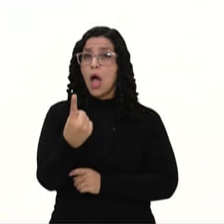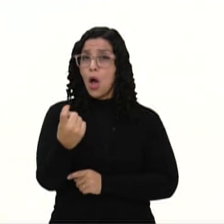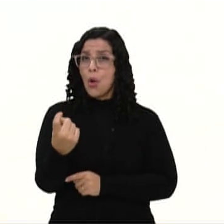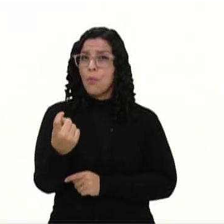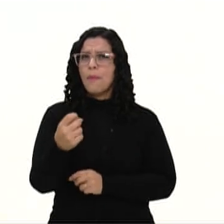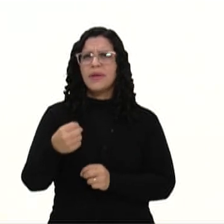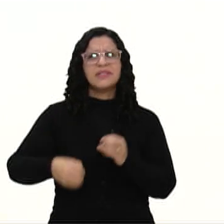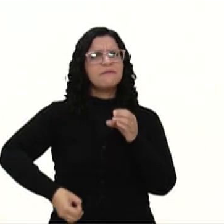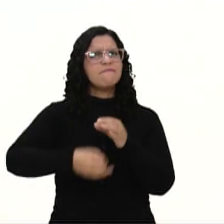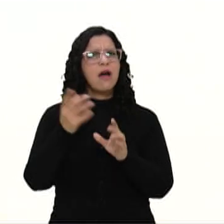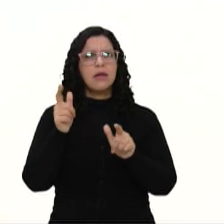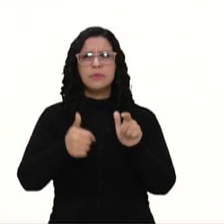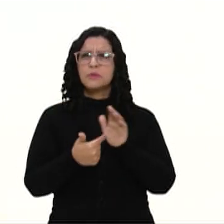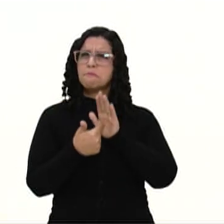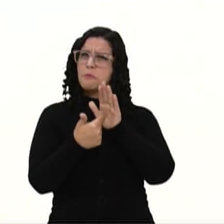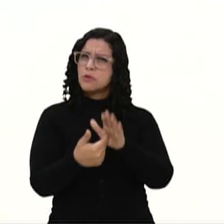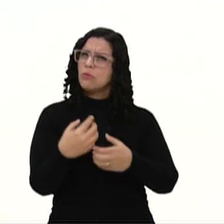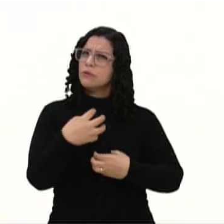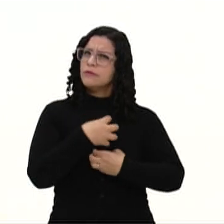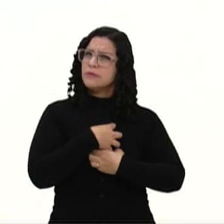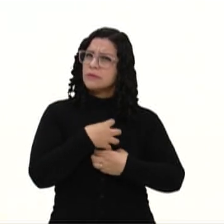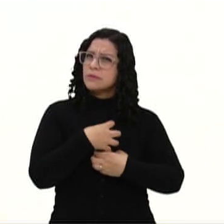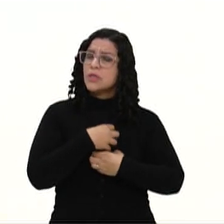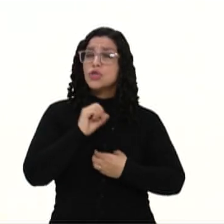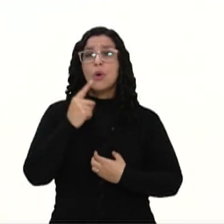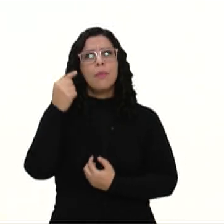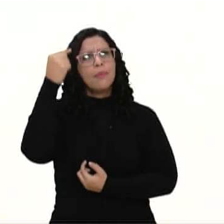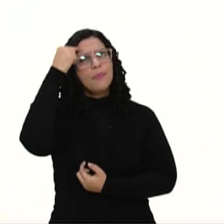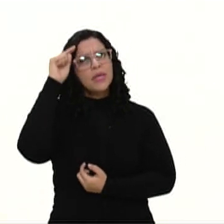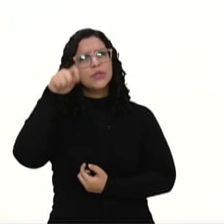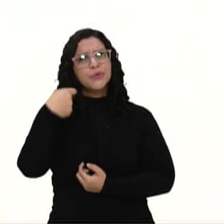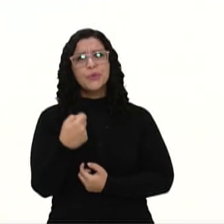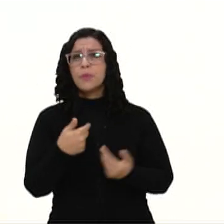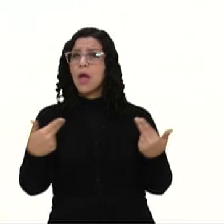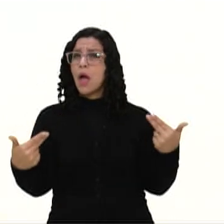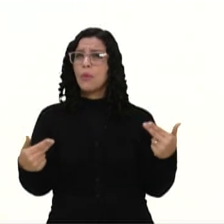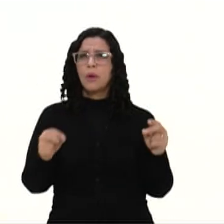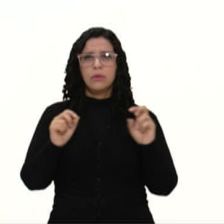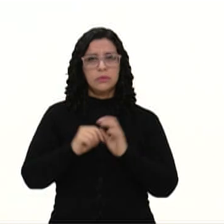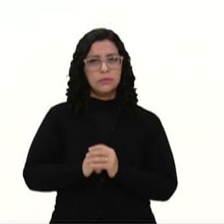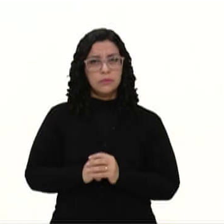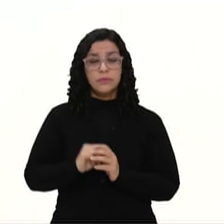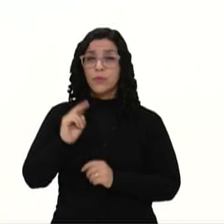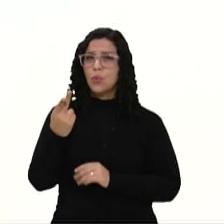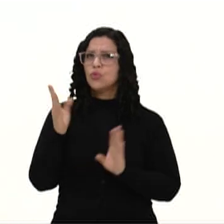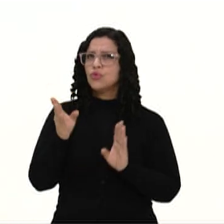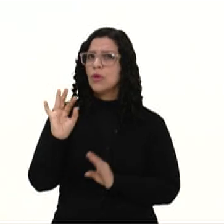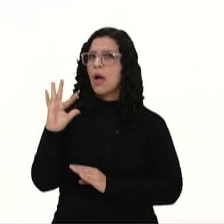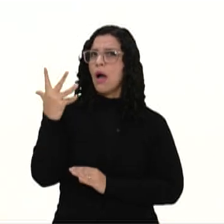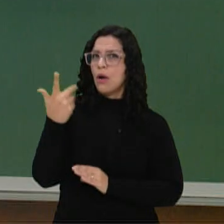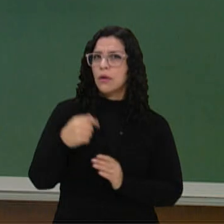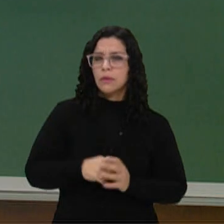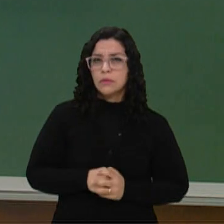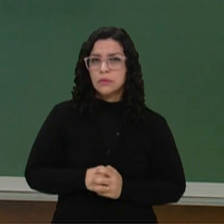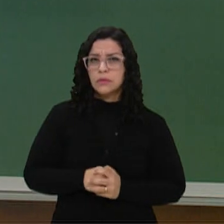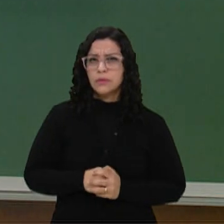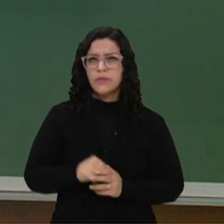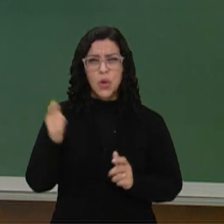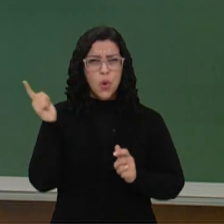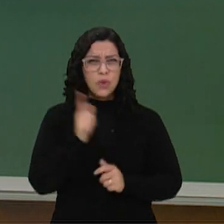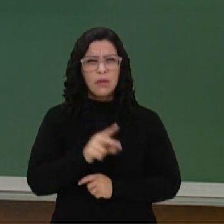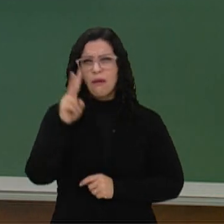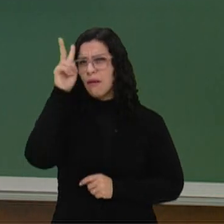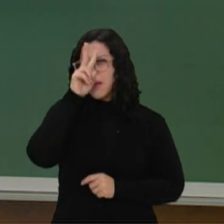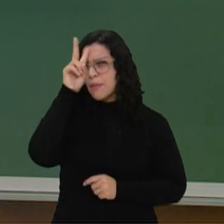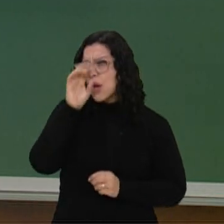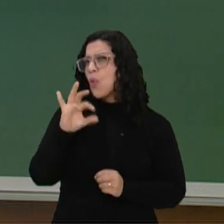uma, mas a muitas pessoas o que sente ou pensa sobre determinado assunto ou acontecimento? Consegue